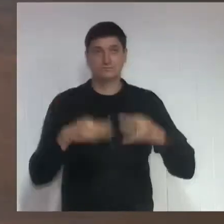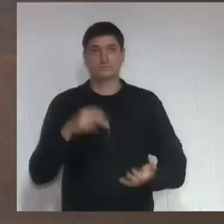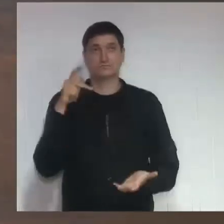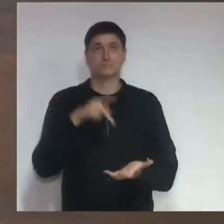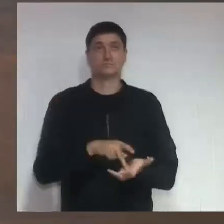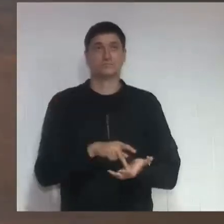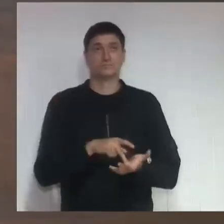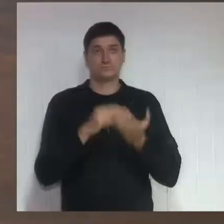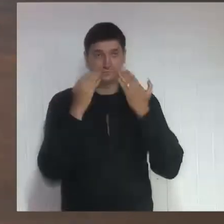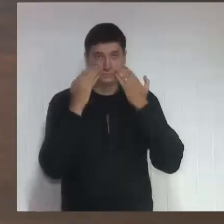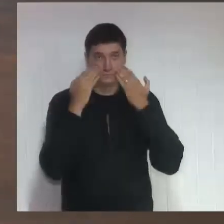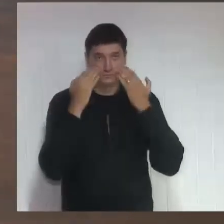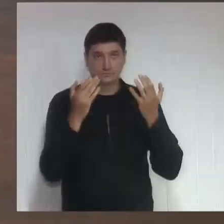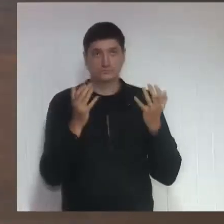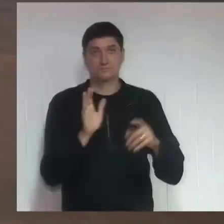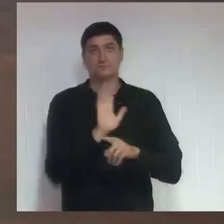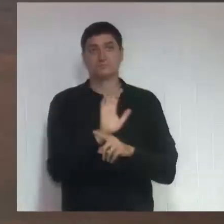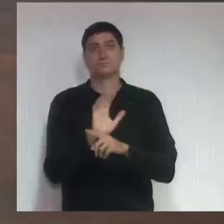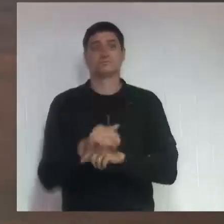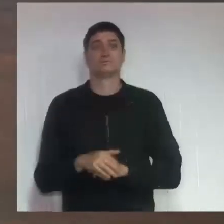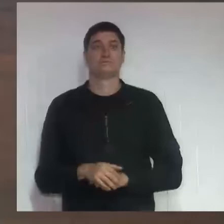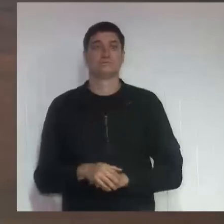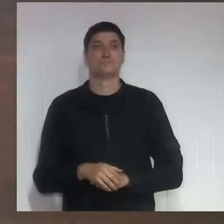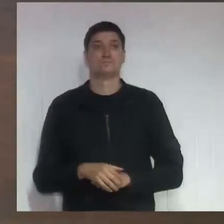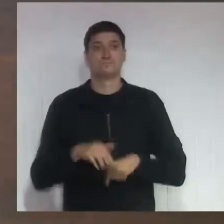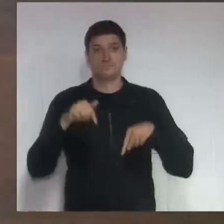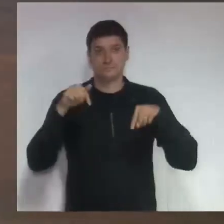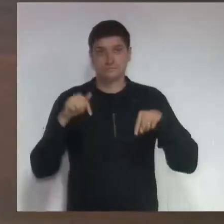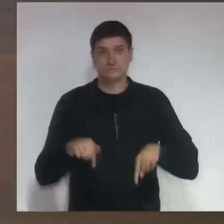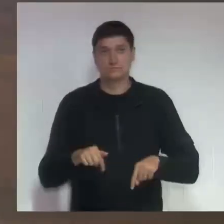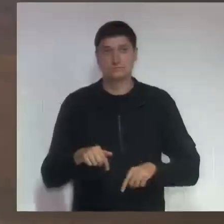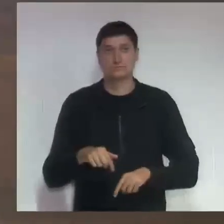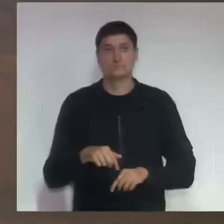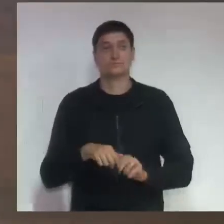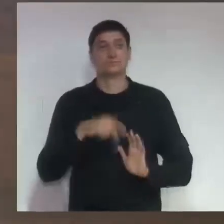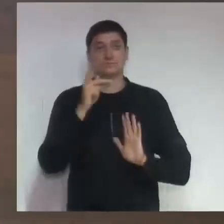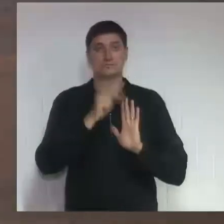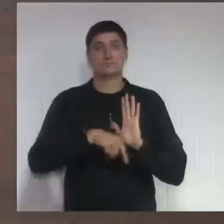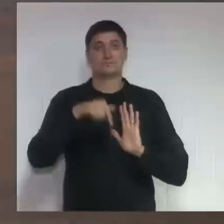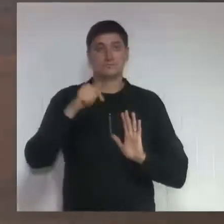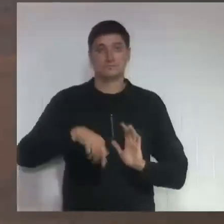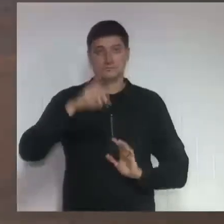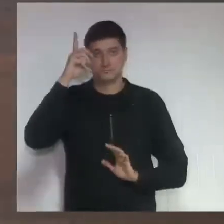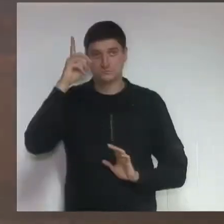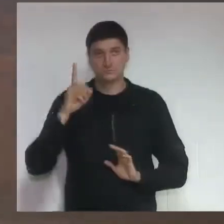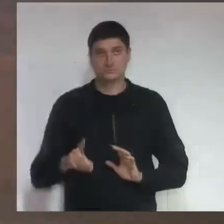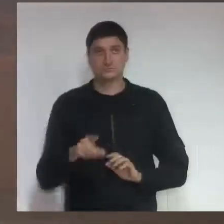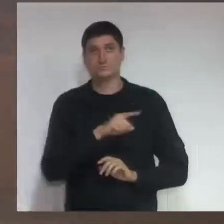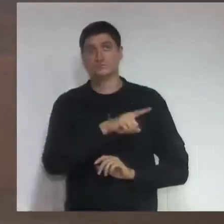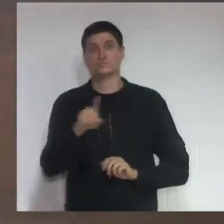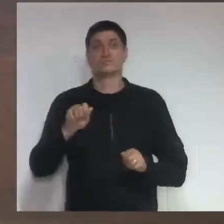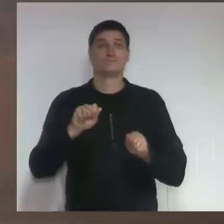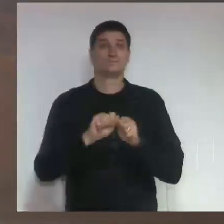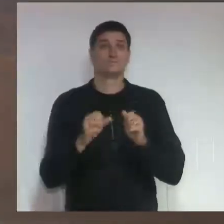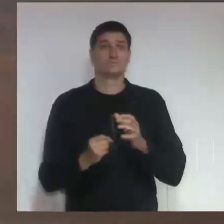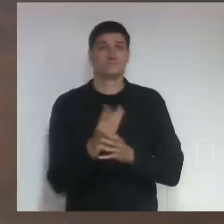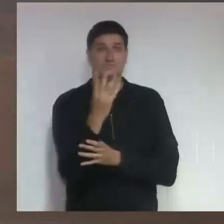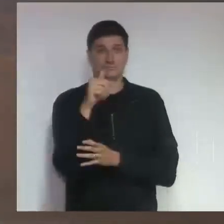desafio. A gente está em vistas aí do nosso plano diretor, que nós possamos criar na